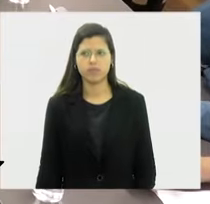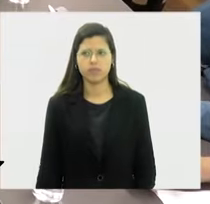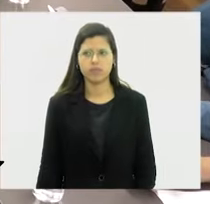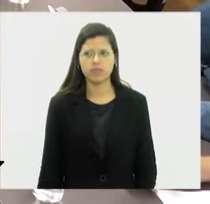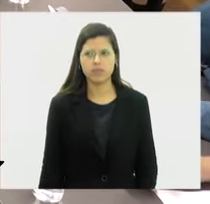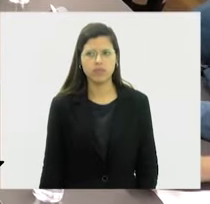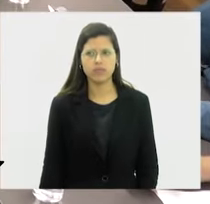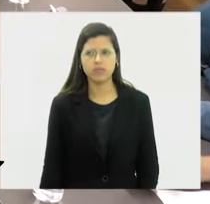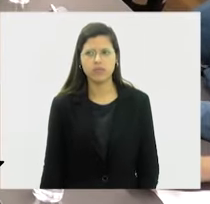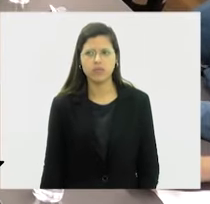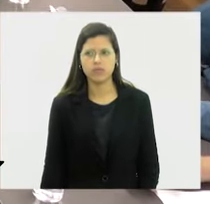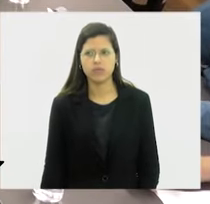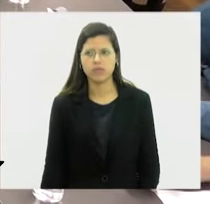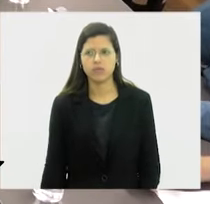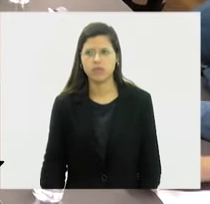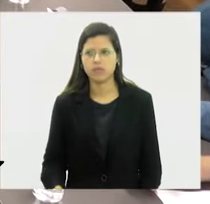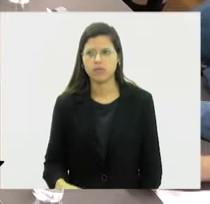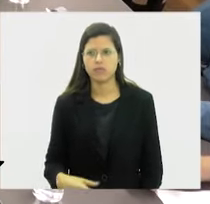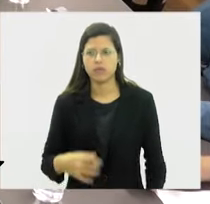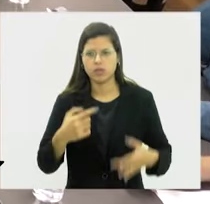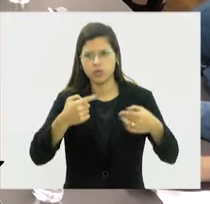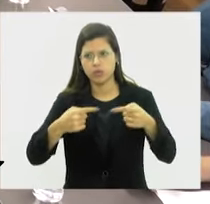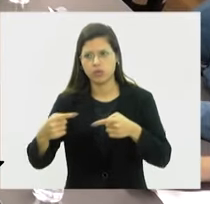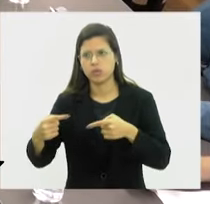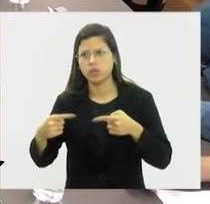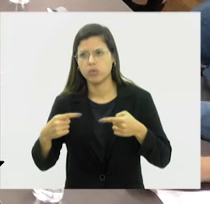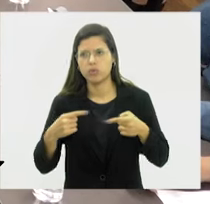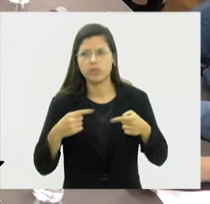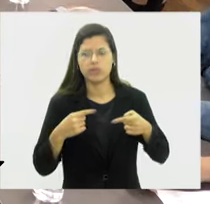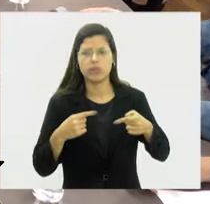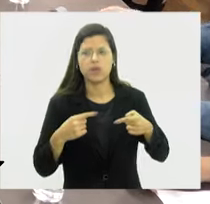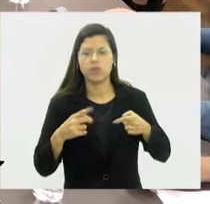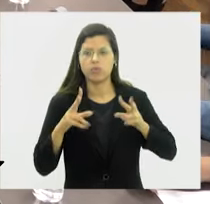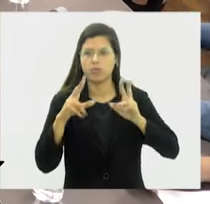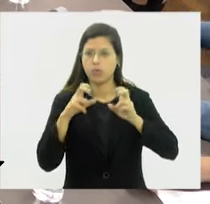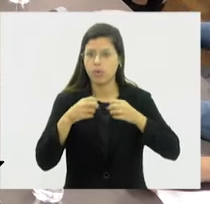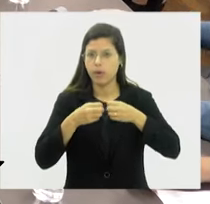incide, se me permite, também já em discussão, tá? Que incide sobre a questão da